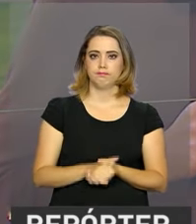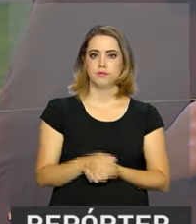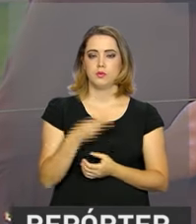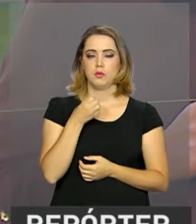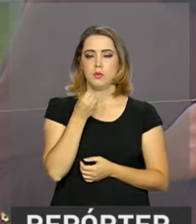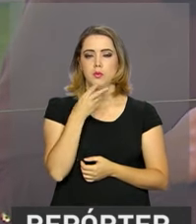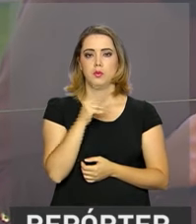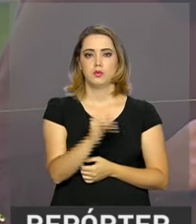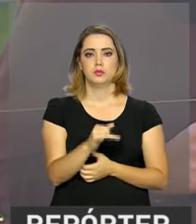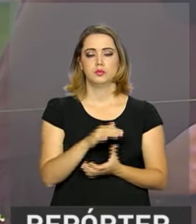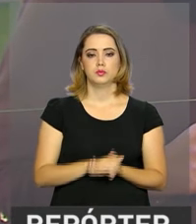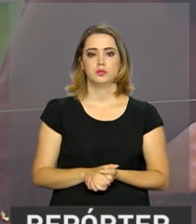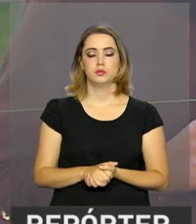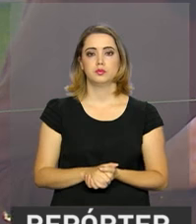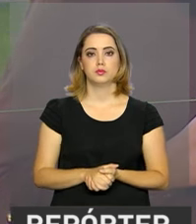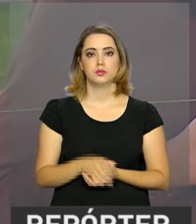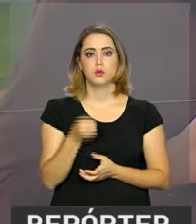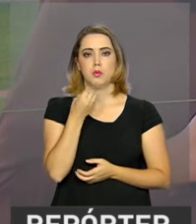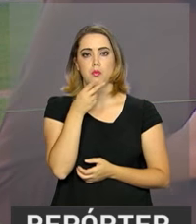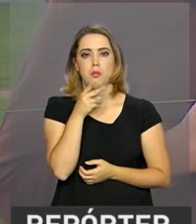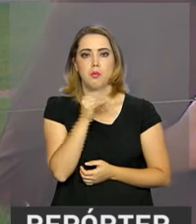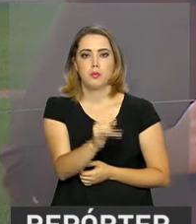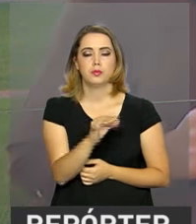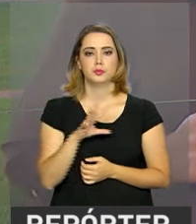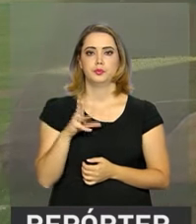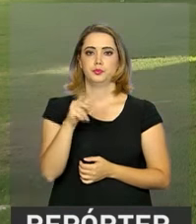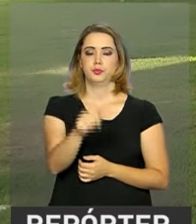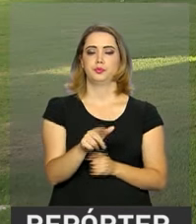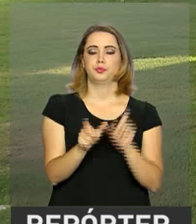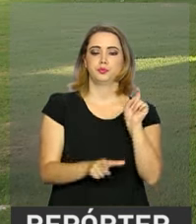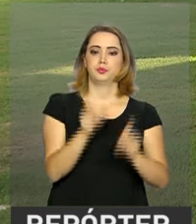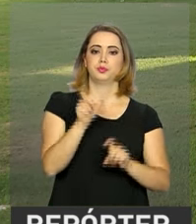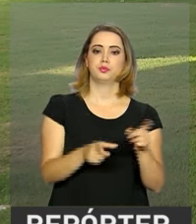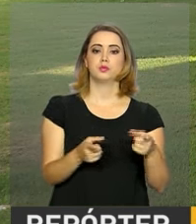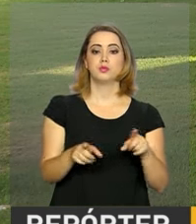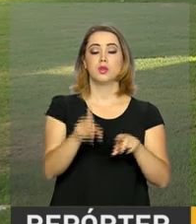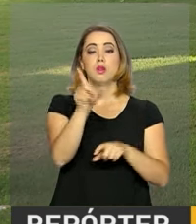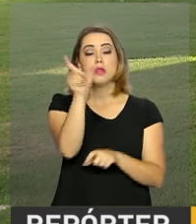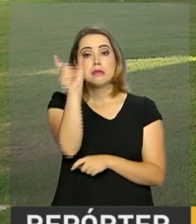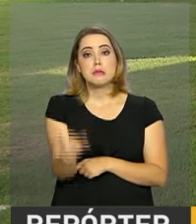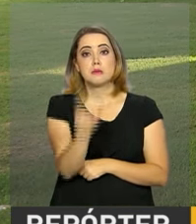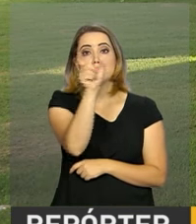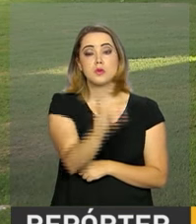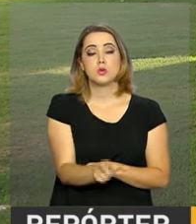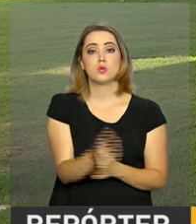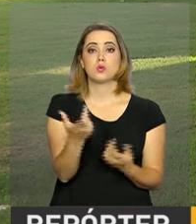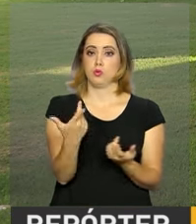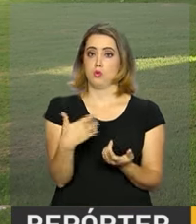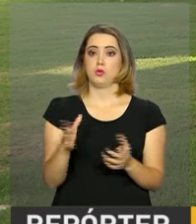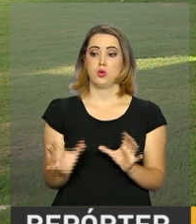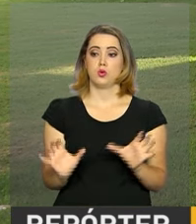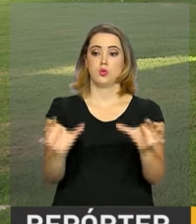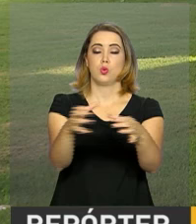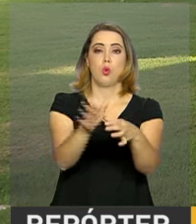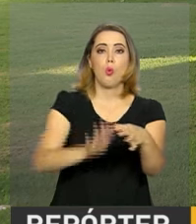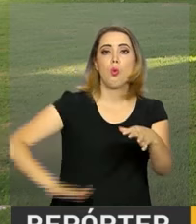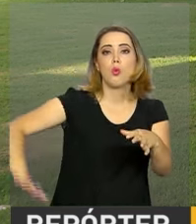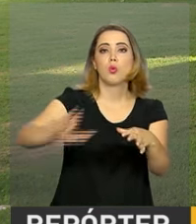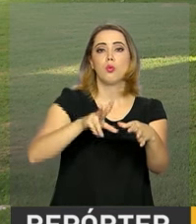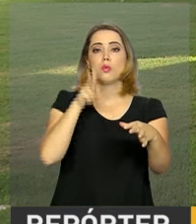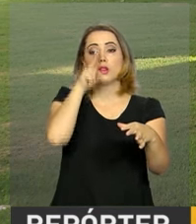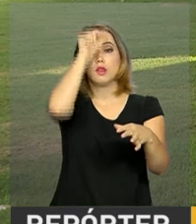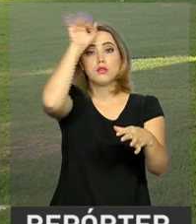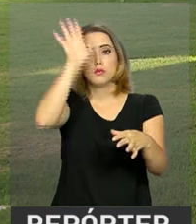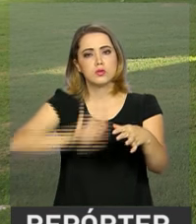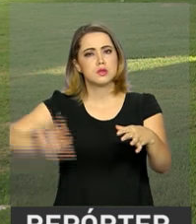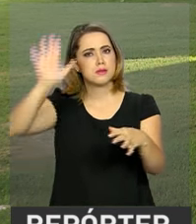você. Bom dia, Renata. Bom dia a todos. Os integrantes da Força Nacional de Segurança começaram a chegar a Manaus e Boa